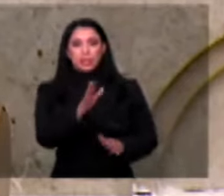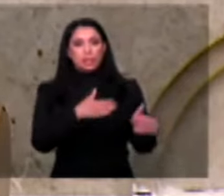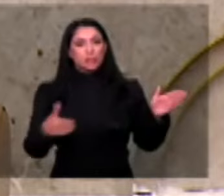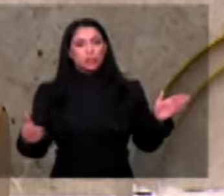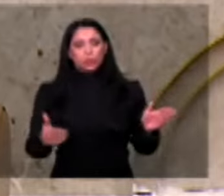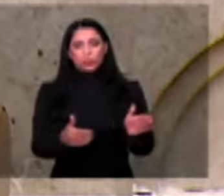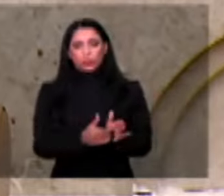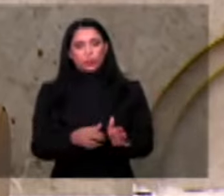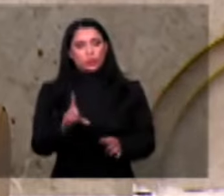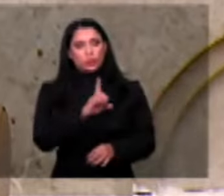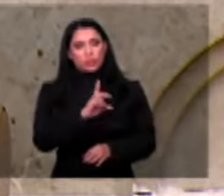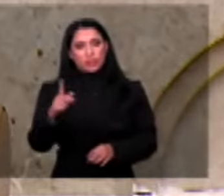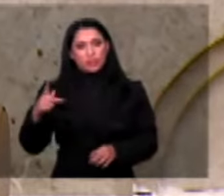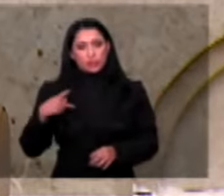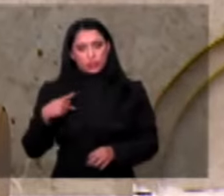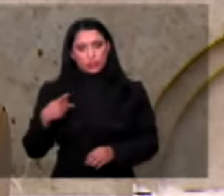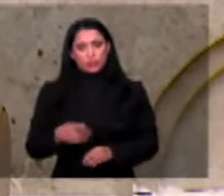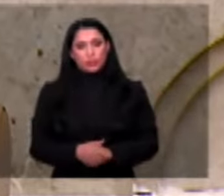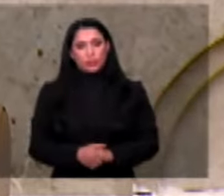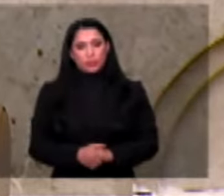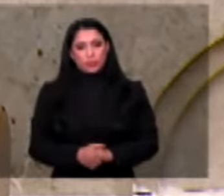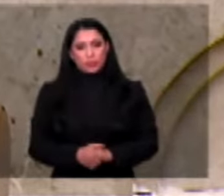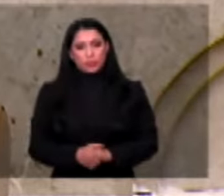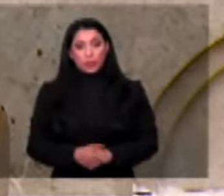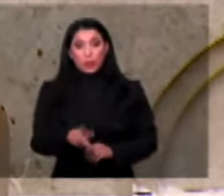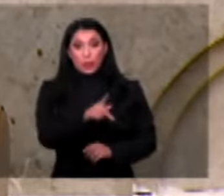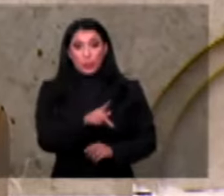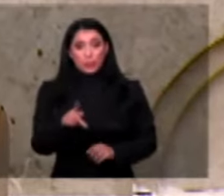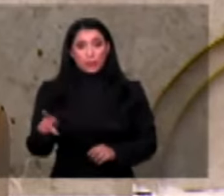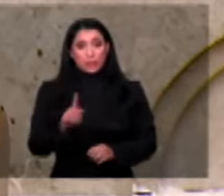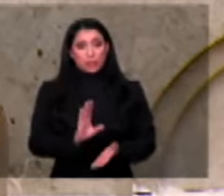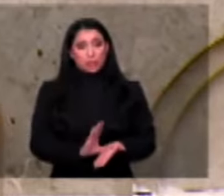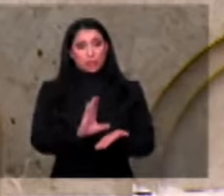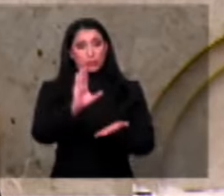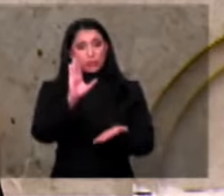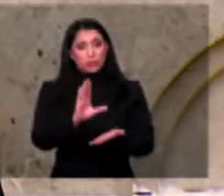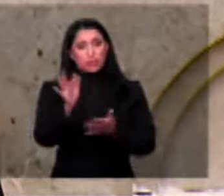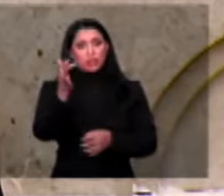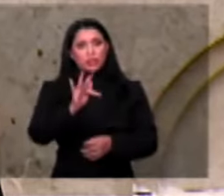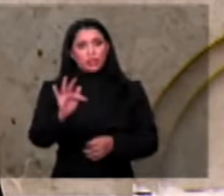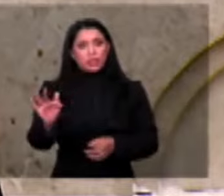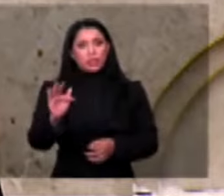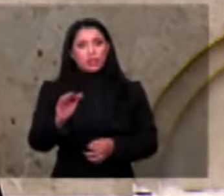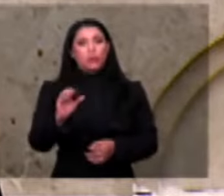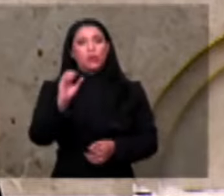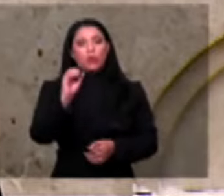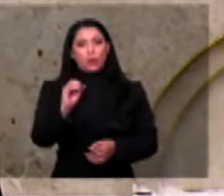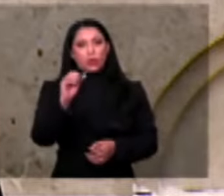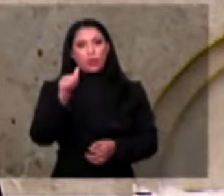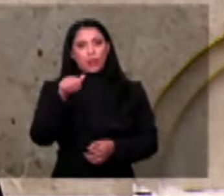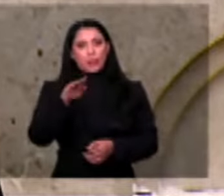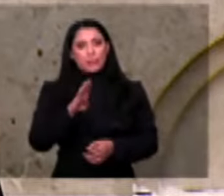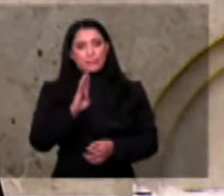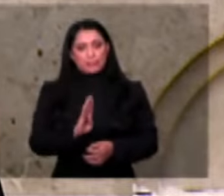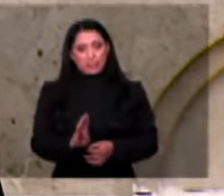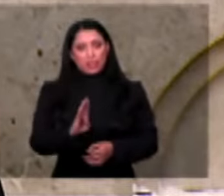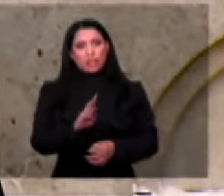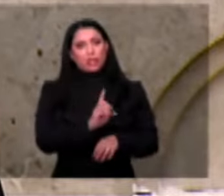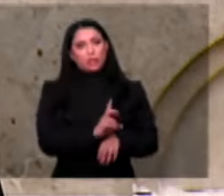cumprimento todos os defensores públicos. O presidente do Conselho Federal da Ordem dos Advogados do Brasil, doutor